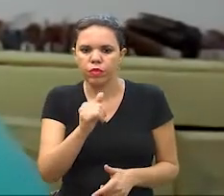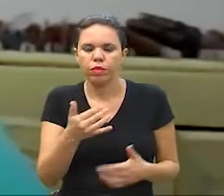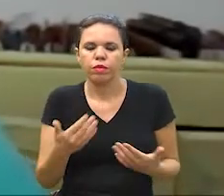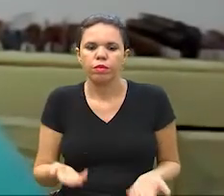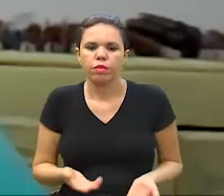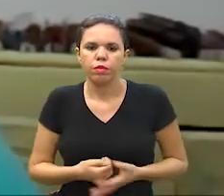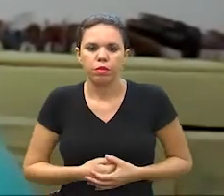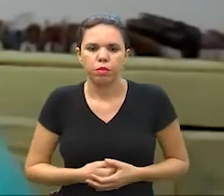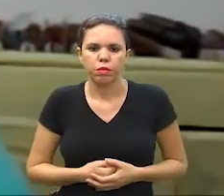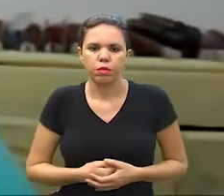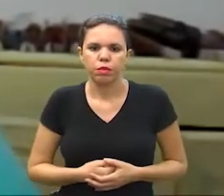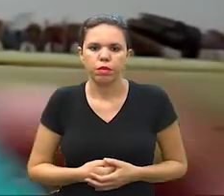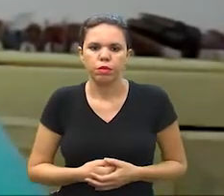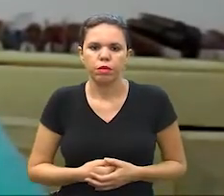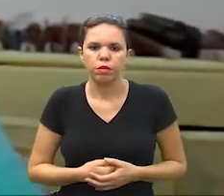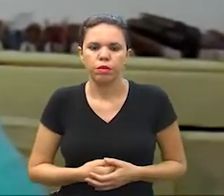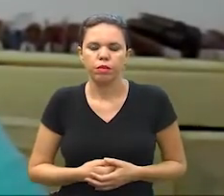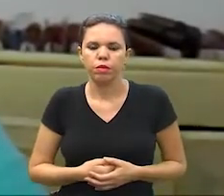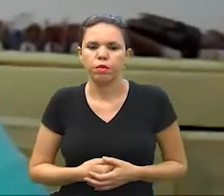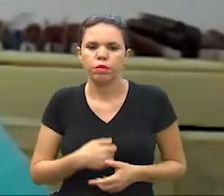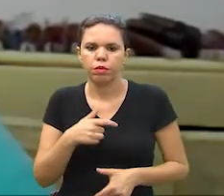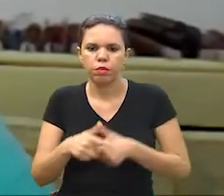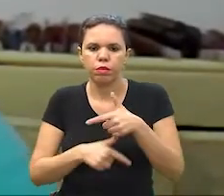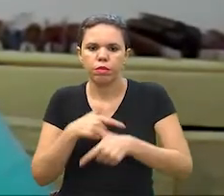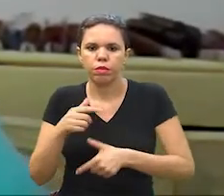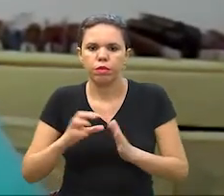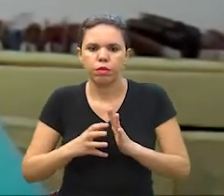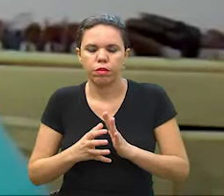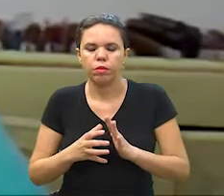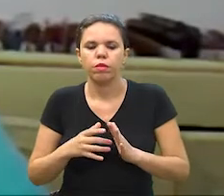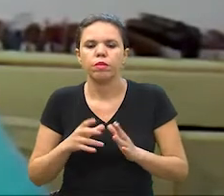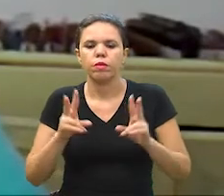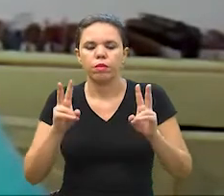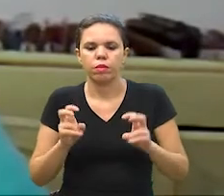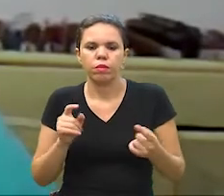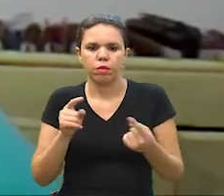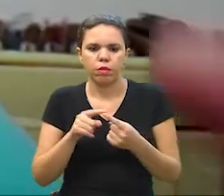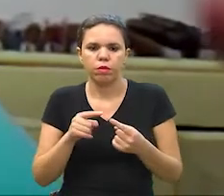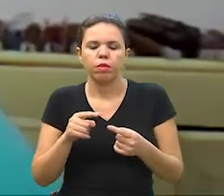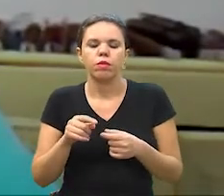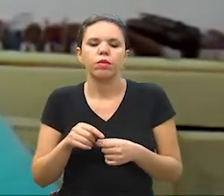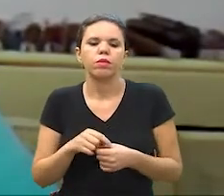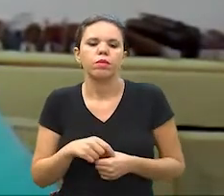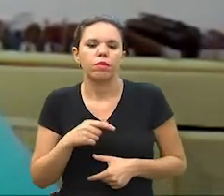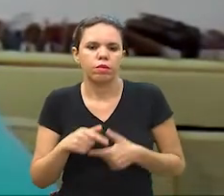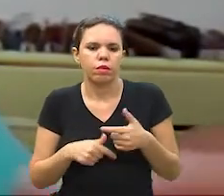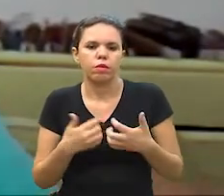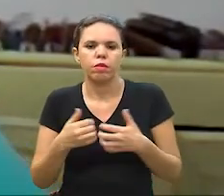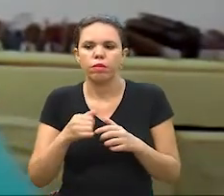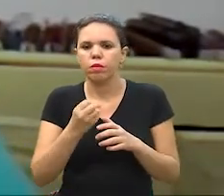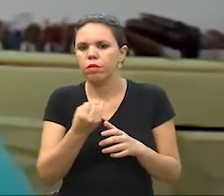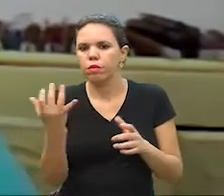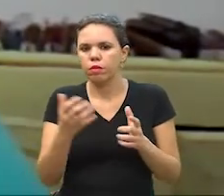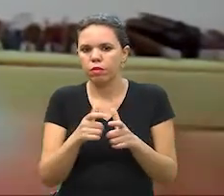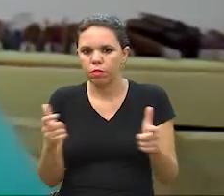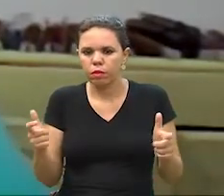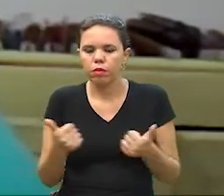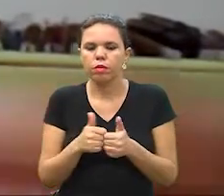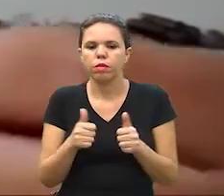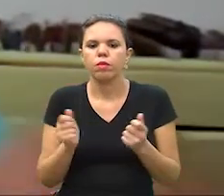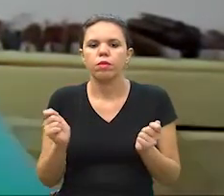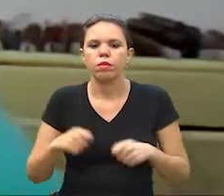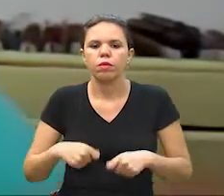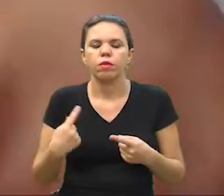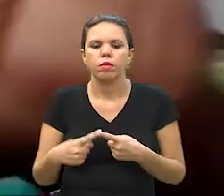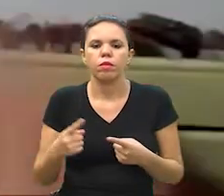mais, a nossa bancada tem tratativas nesse sentido, e que bote mais ônibus nas linhas. Por quê?